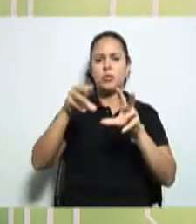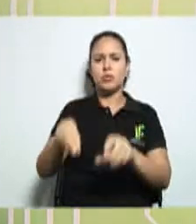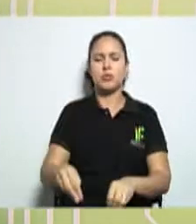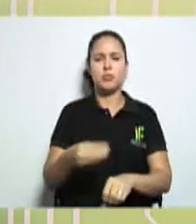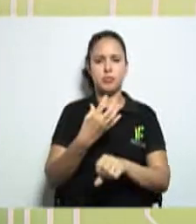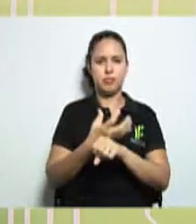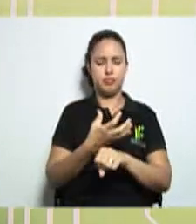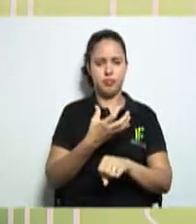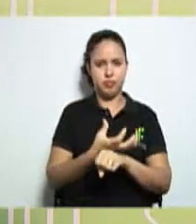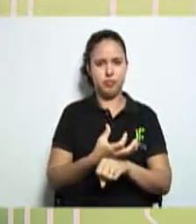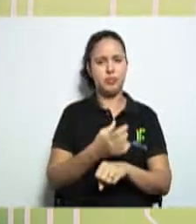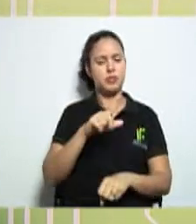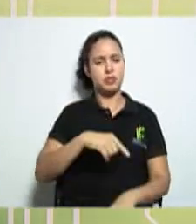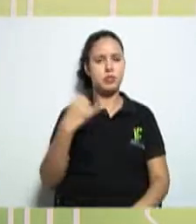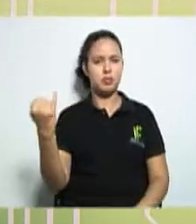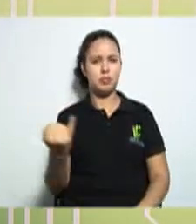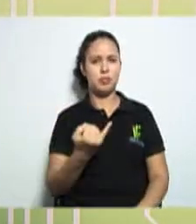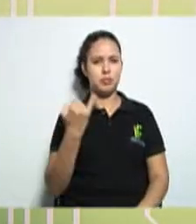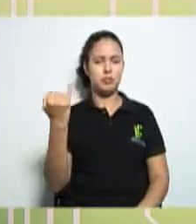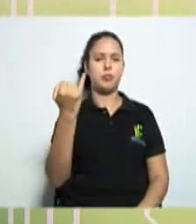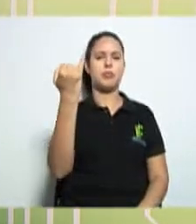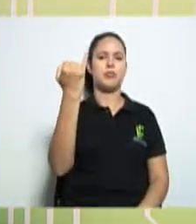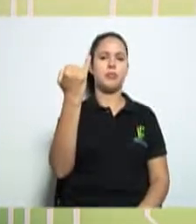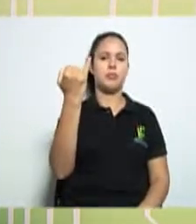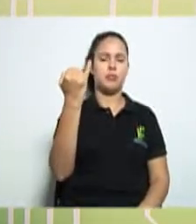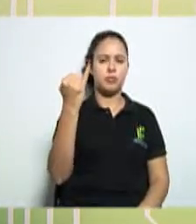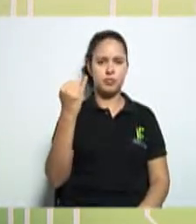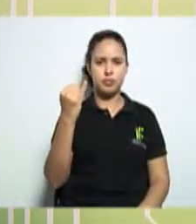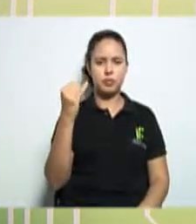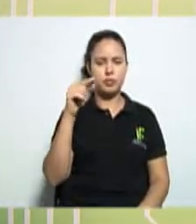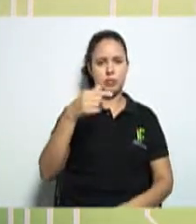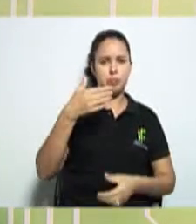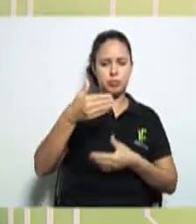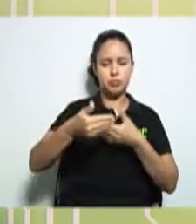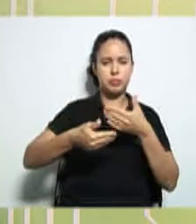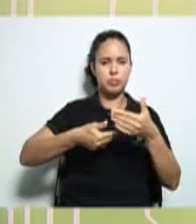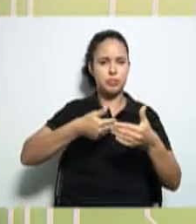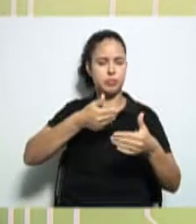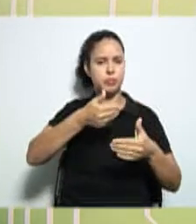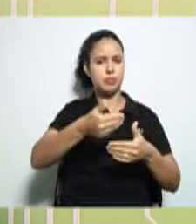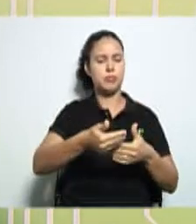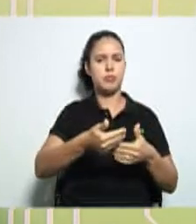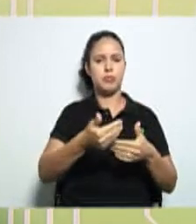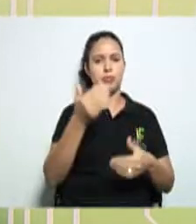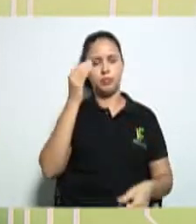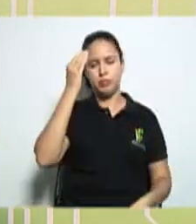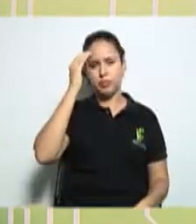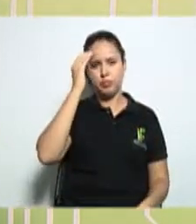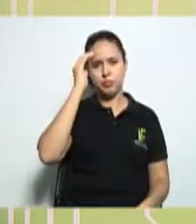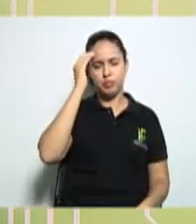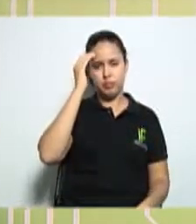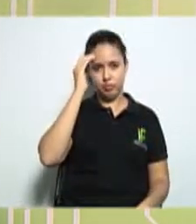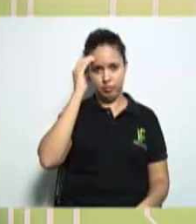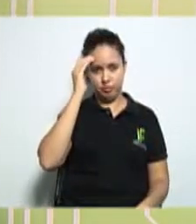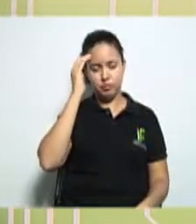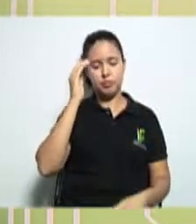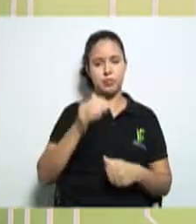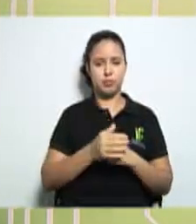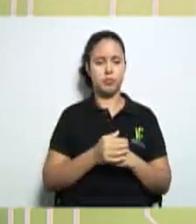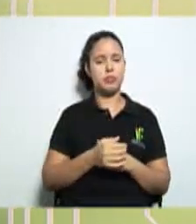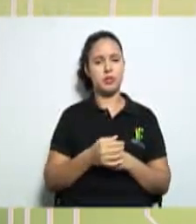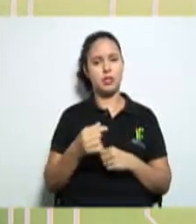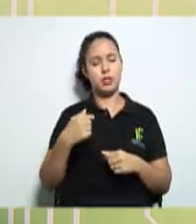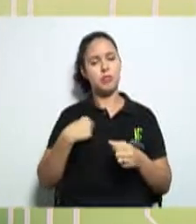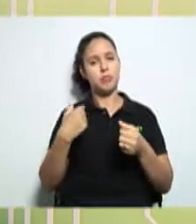mas ela é importantíssima para que vocês desempenhem e compreendam essas questões. Por isso eu gastei um